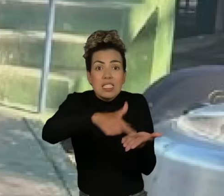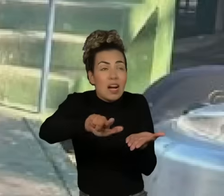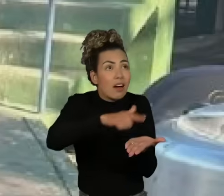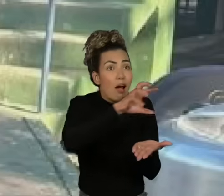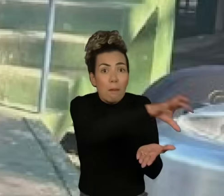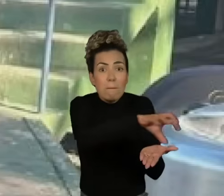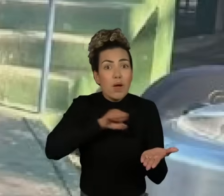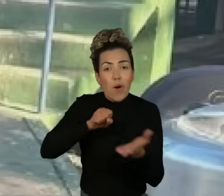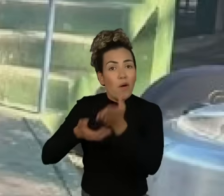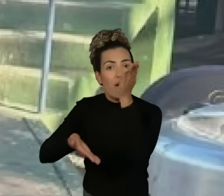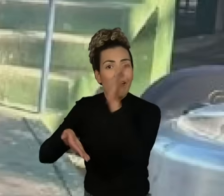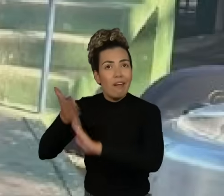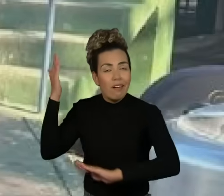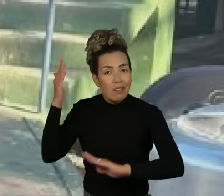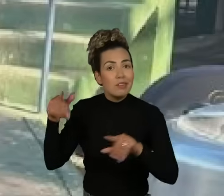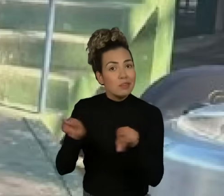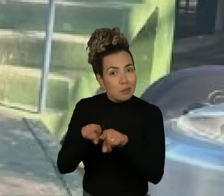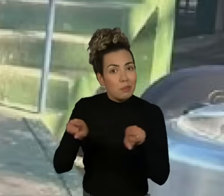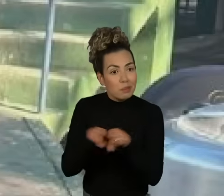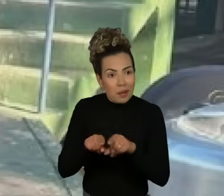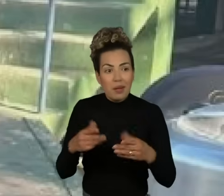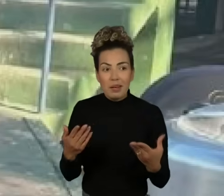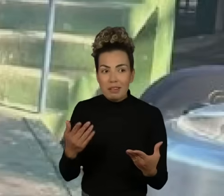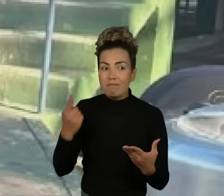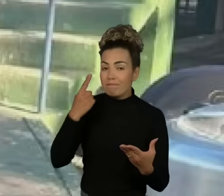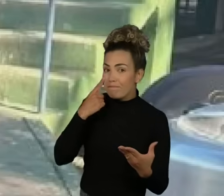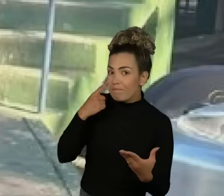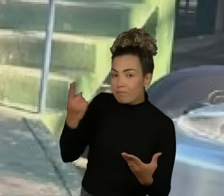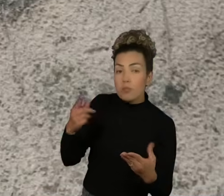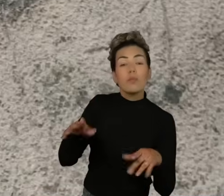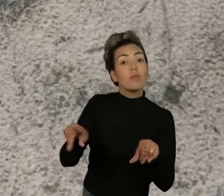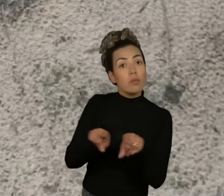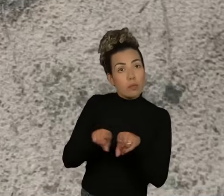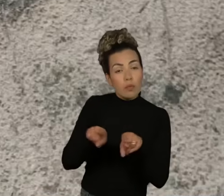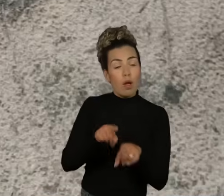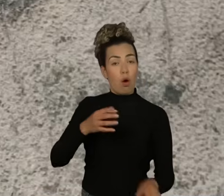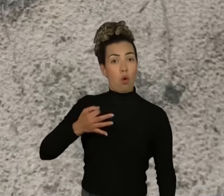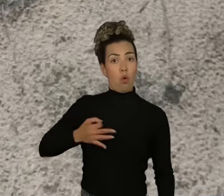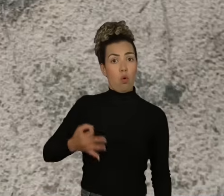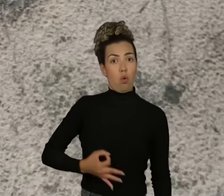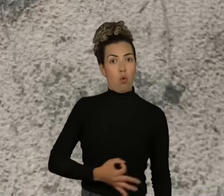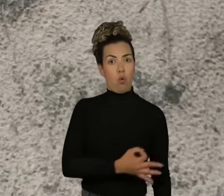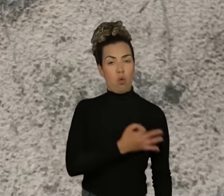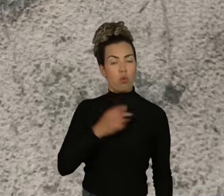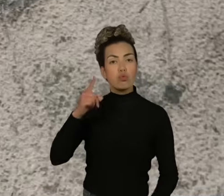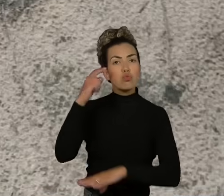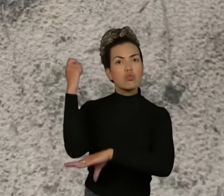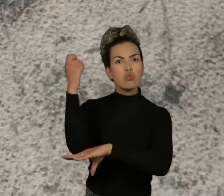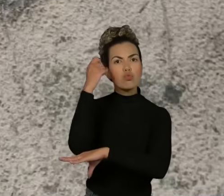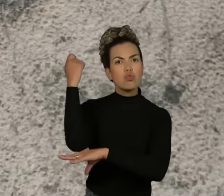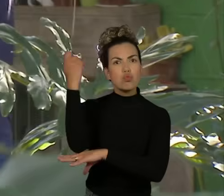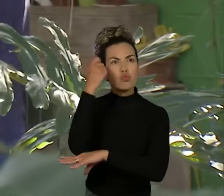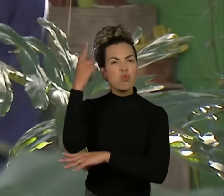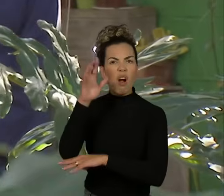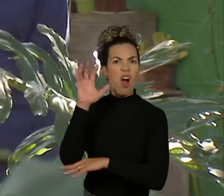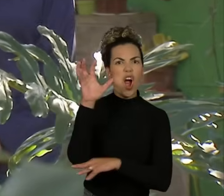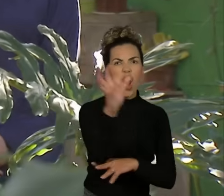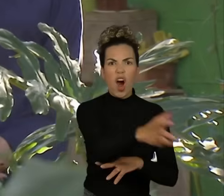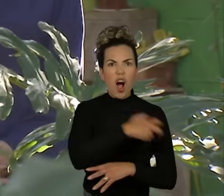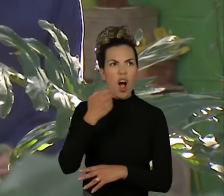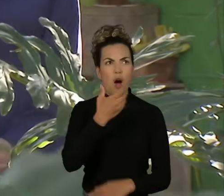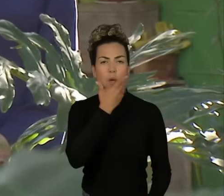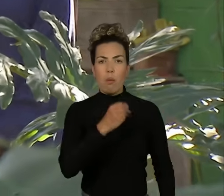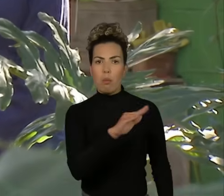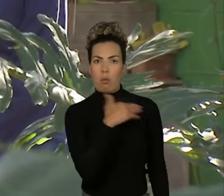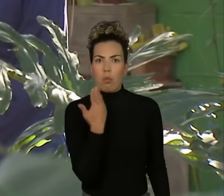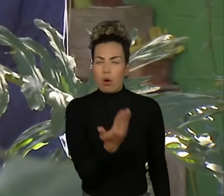O caso da onça-pintada, que atacou e levou à morte um caseiro no Mato Grosso do Sul, causou espanto. O biólogo